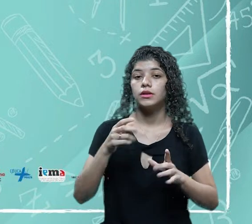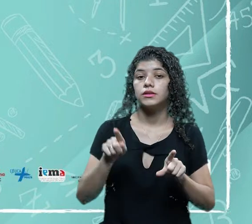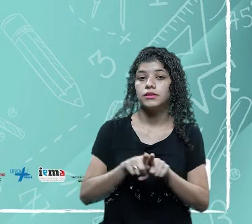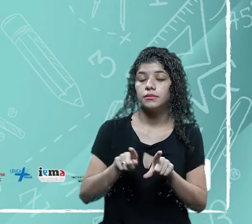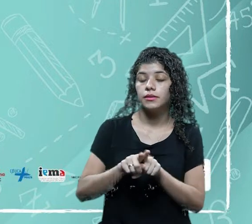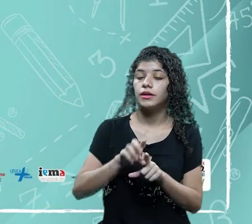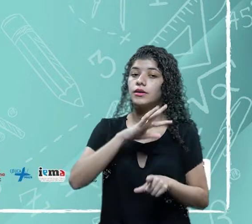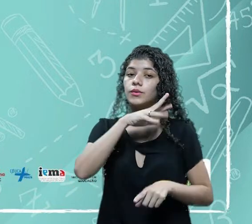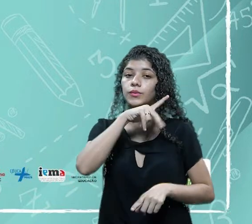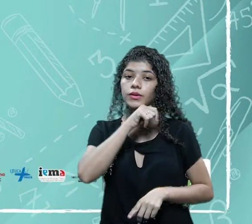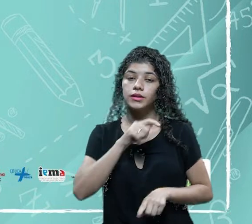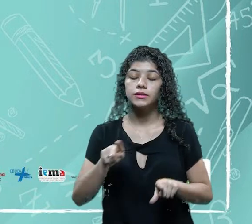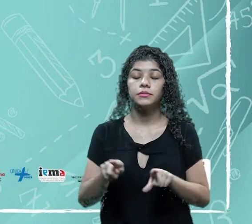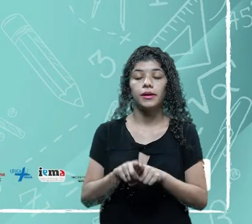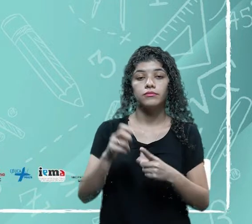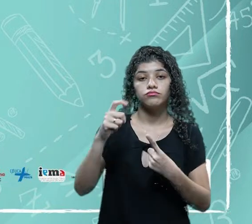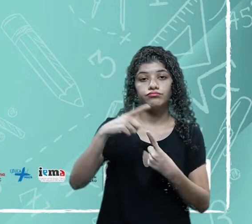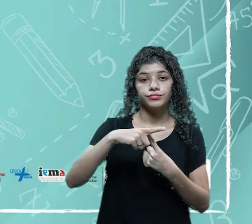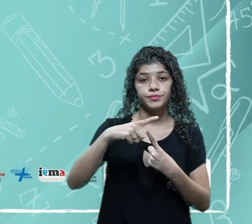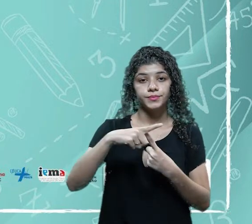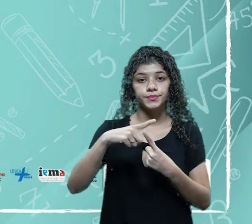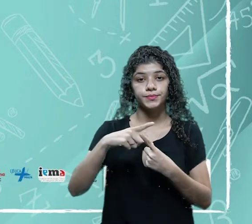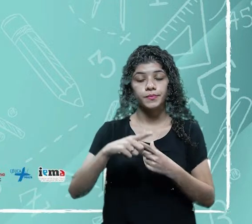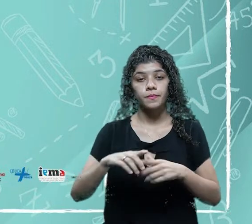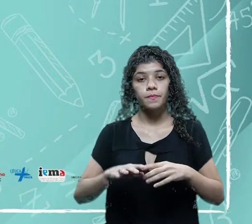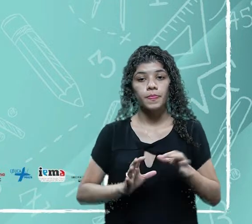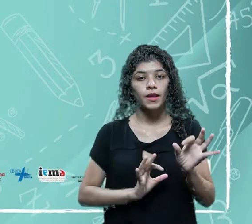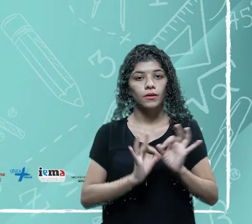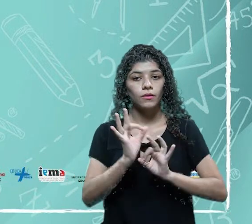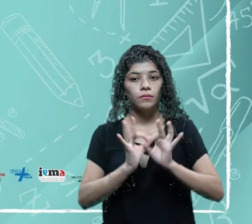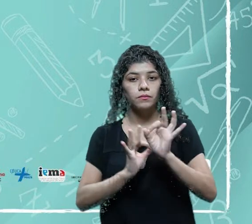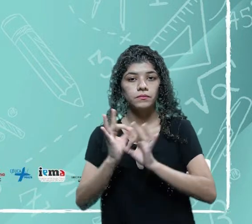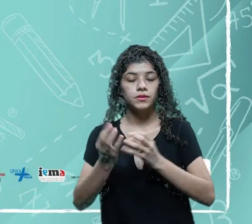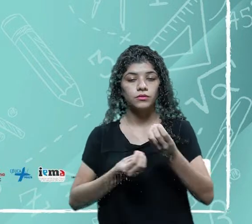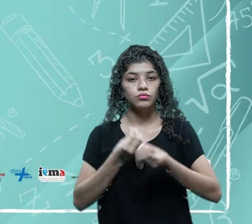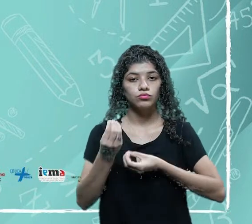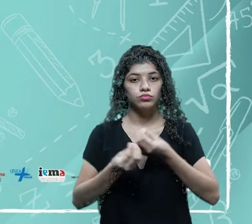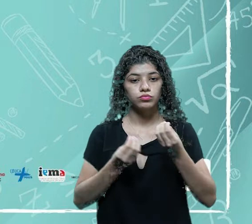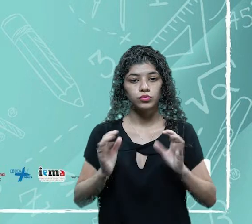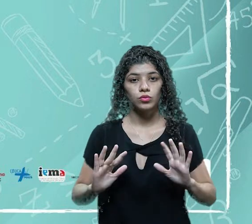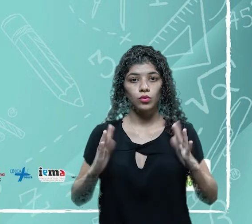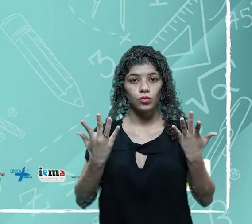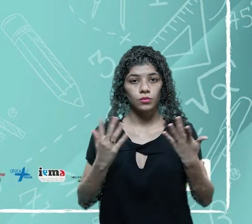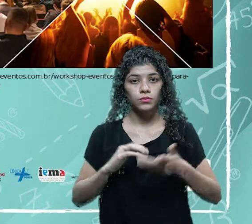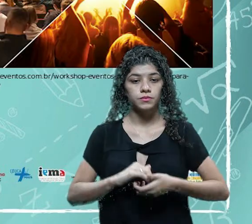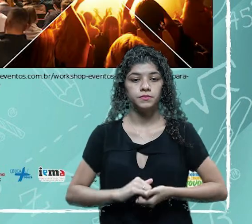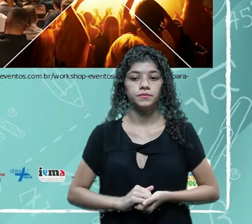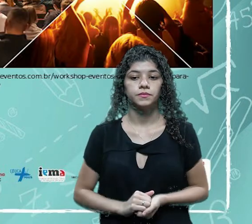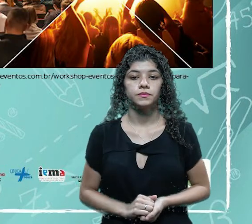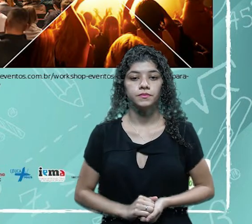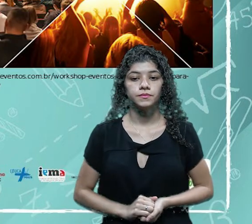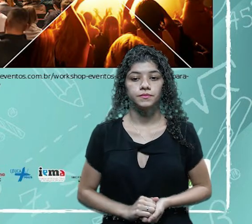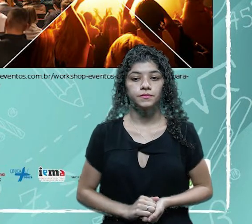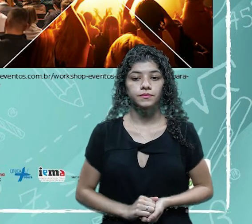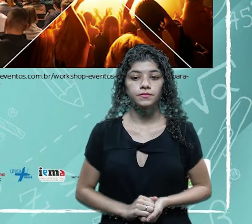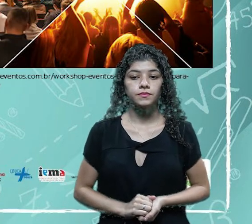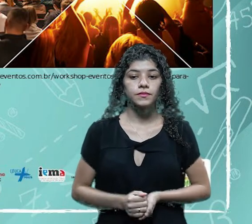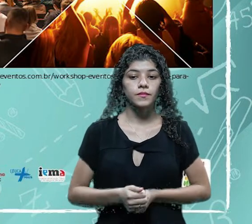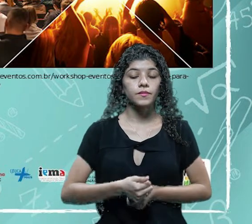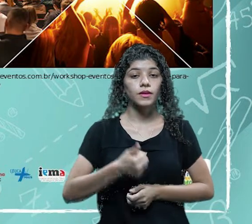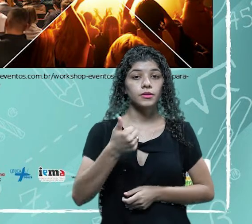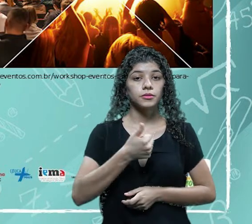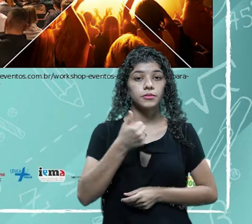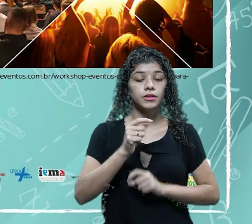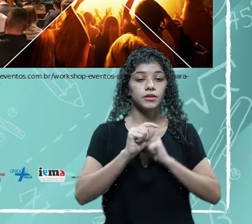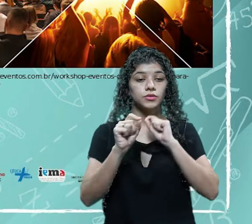e os tipos de workshop claro como organizar um evento de workshop bom Então primeiramente